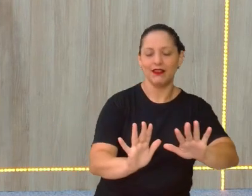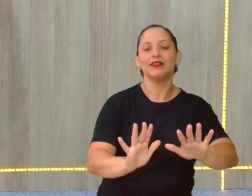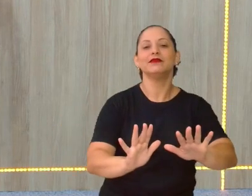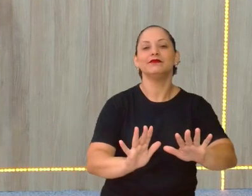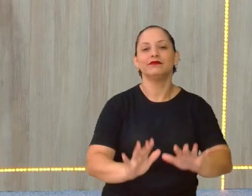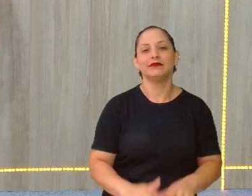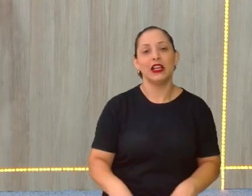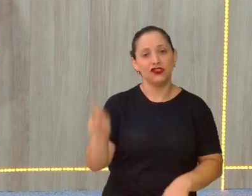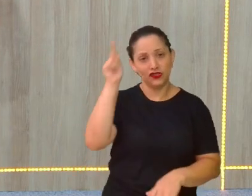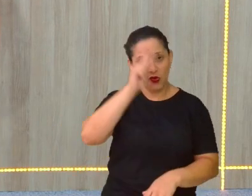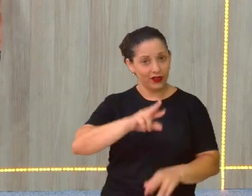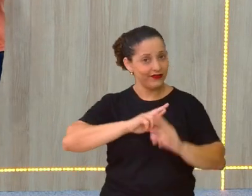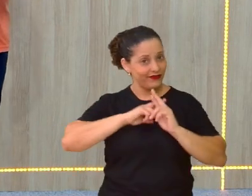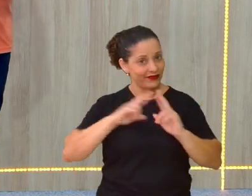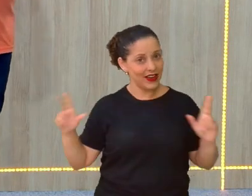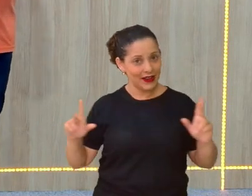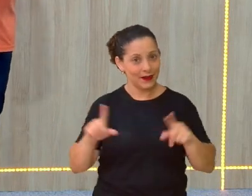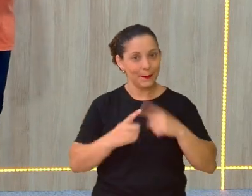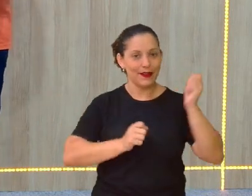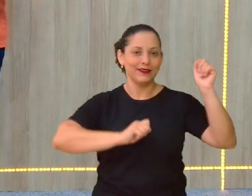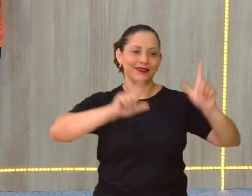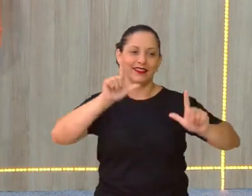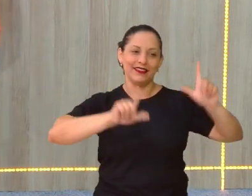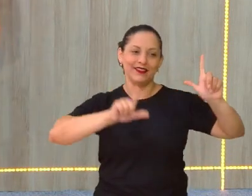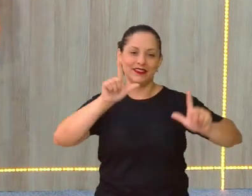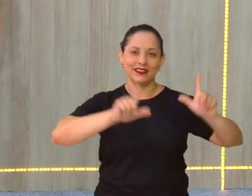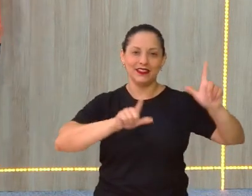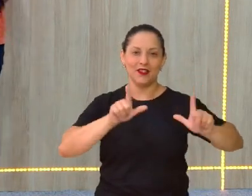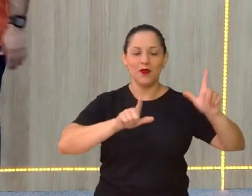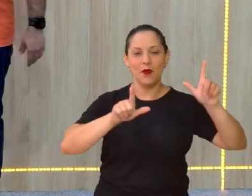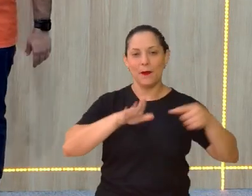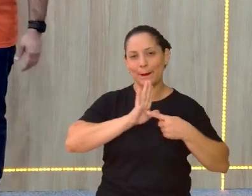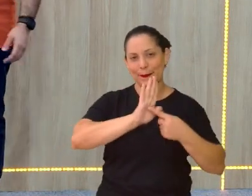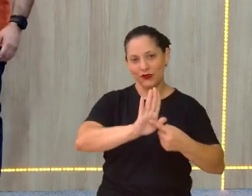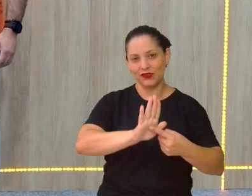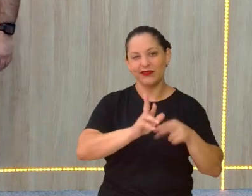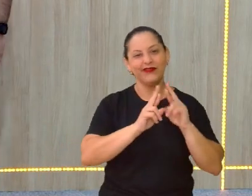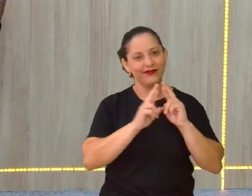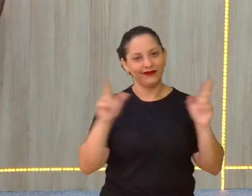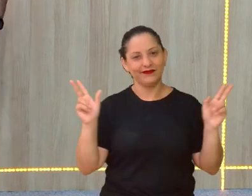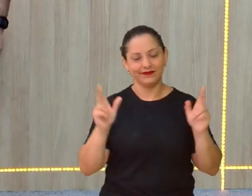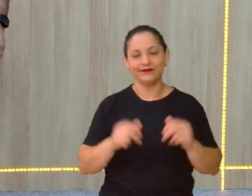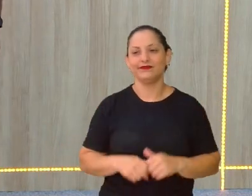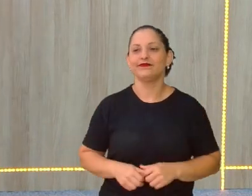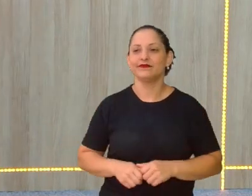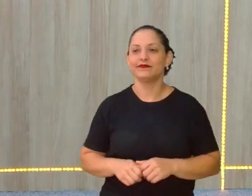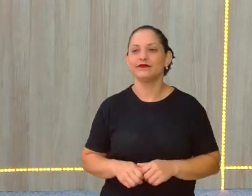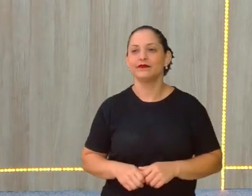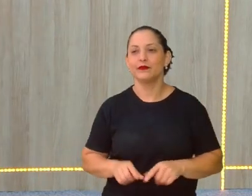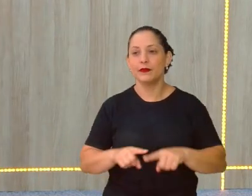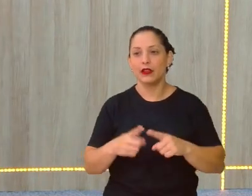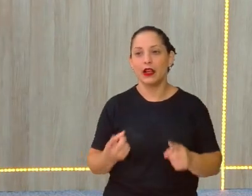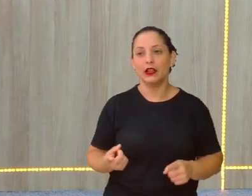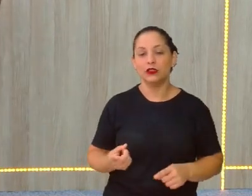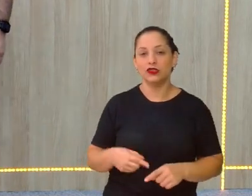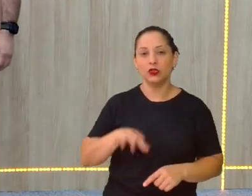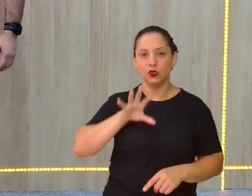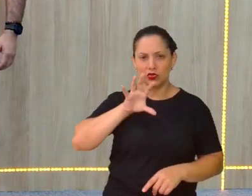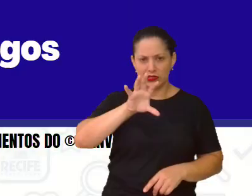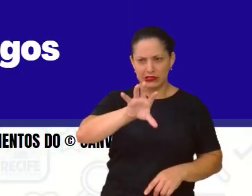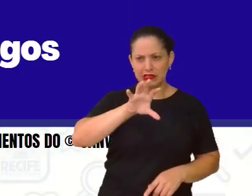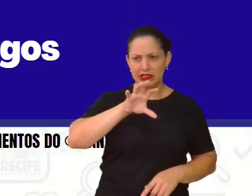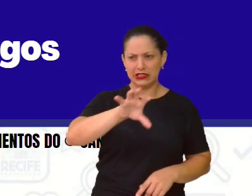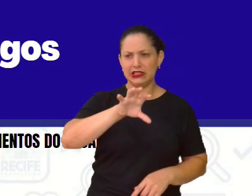história é outra, né? Mas o desenho, ele coloca essa questão para a gente. Então eram os gauleses que habitavam o norte, no centro